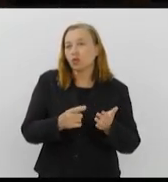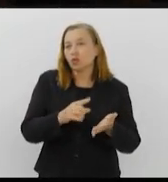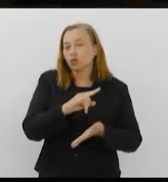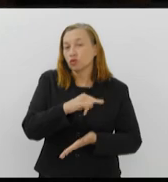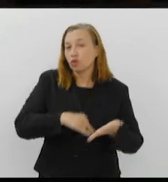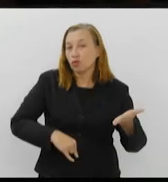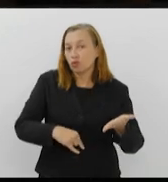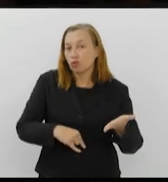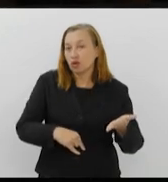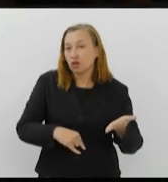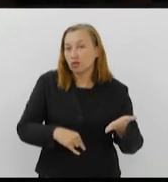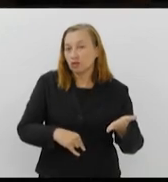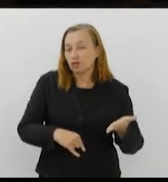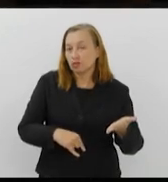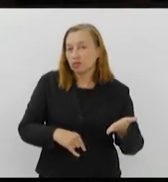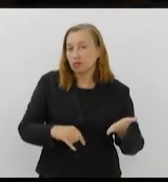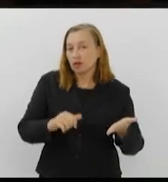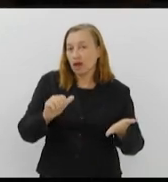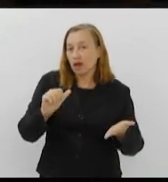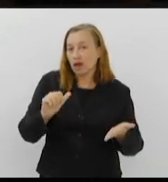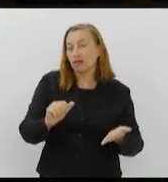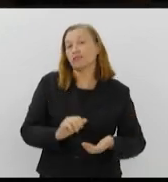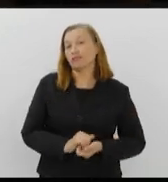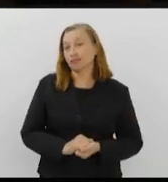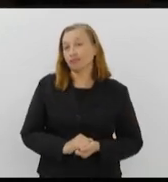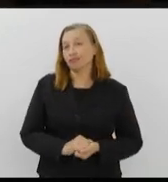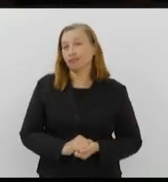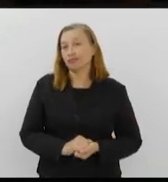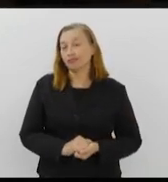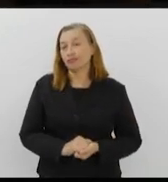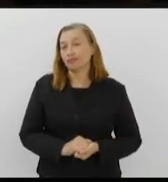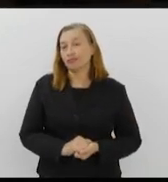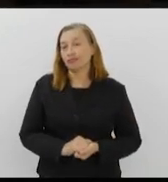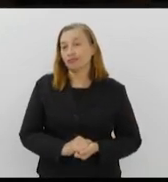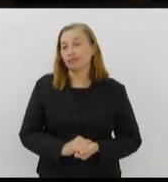O Departamento de Transporte Rodoviário, denominado DETRO,